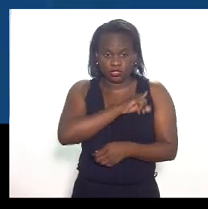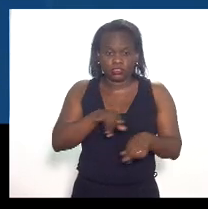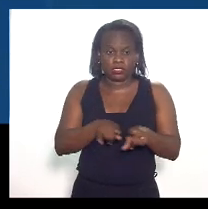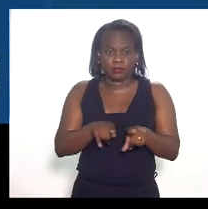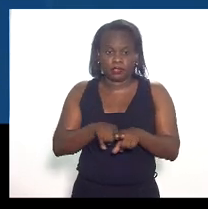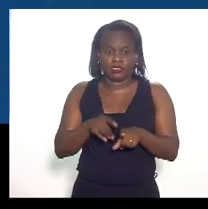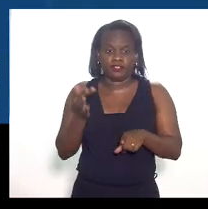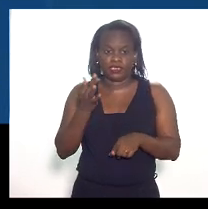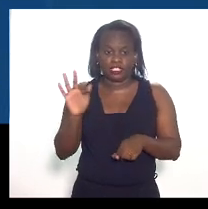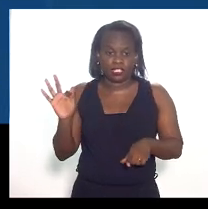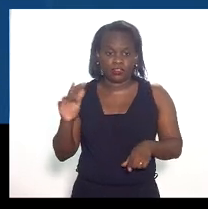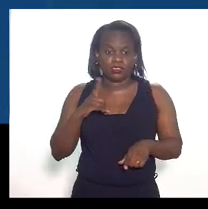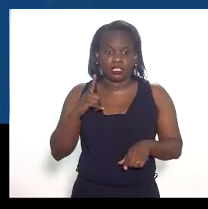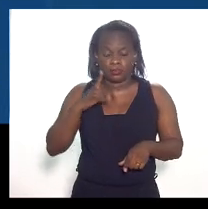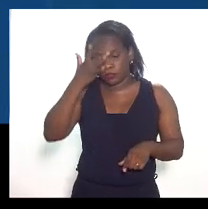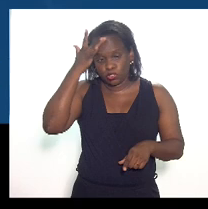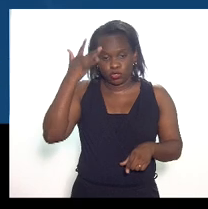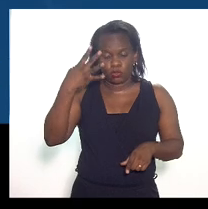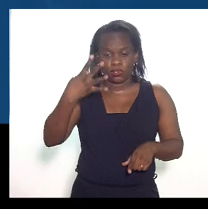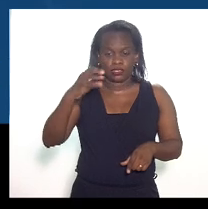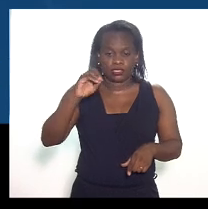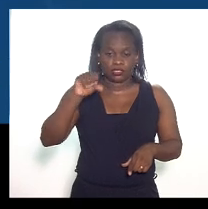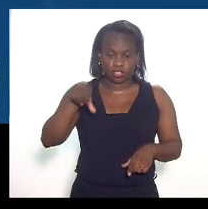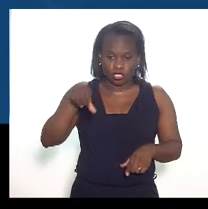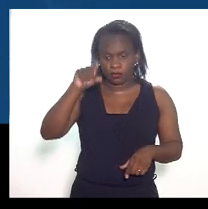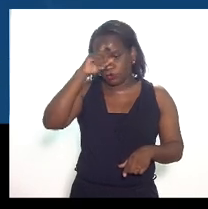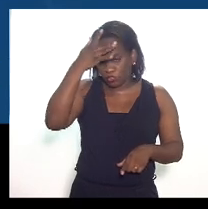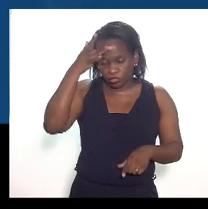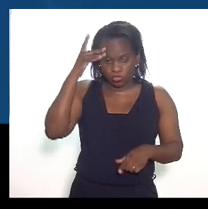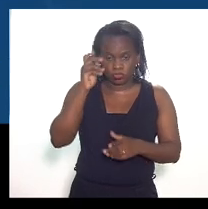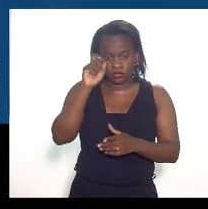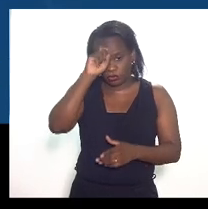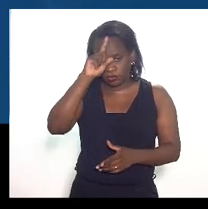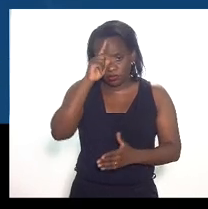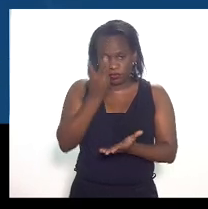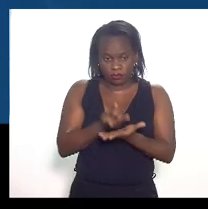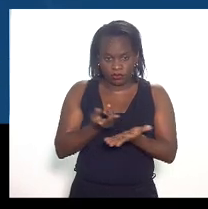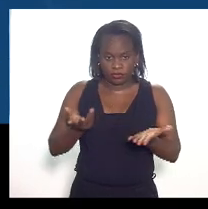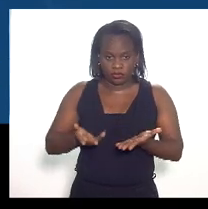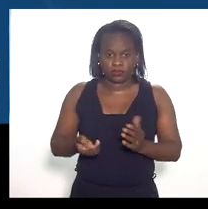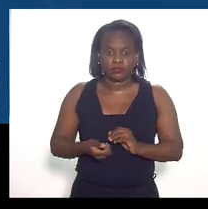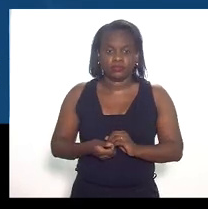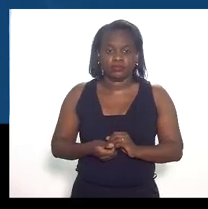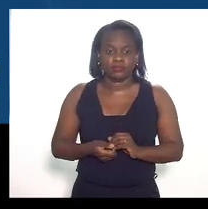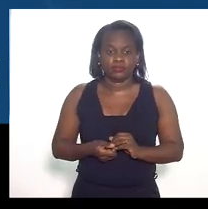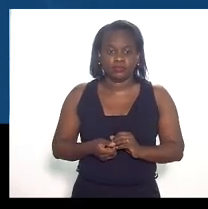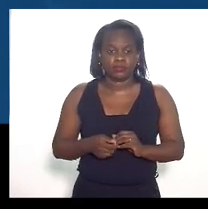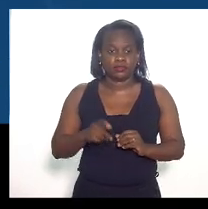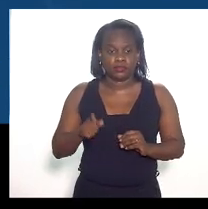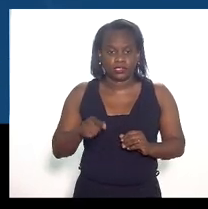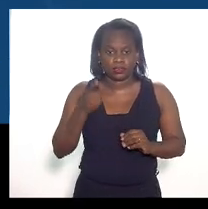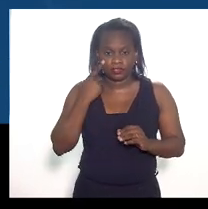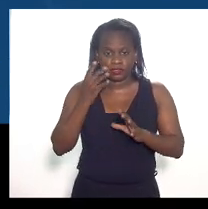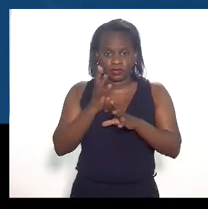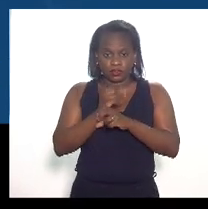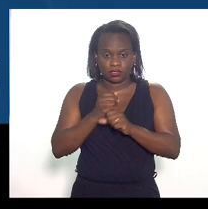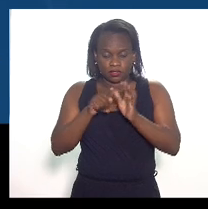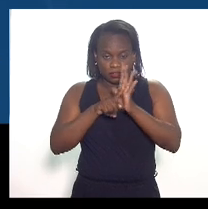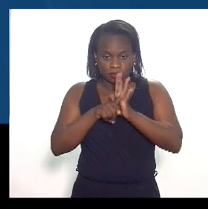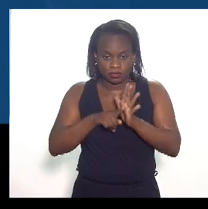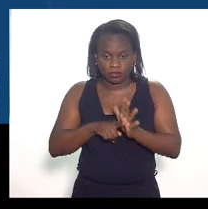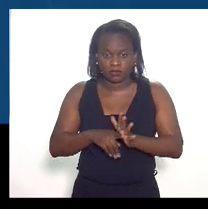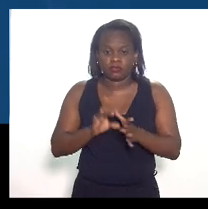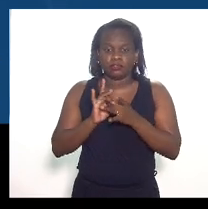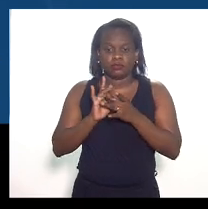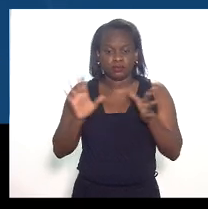rede federal, a gente tem 409 pacientes internados nesse momento, através do censo que fica disponível